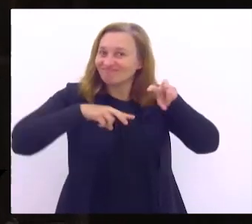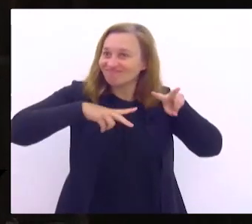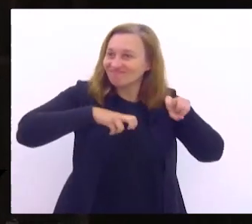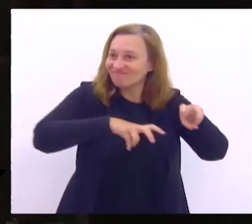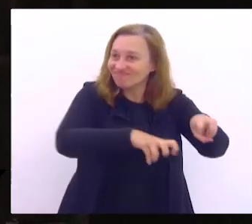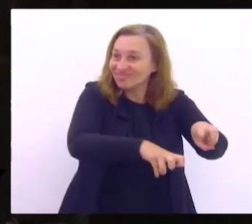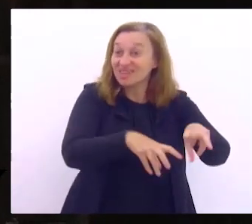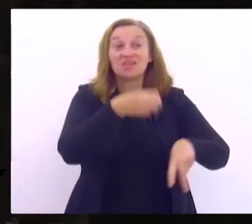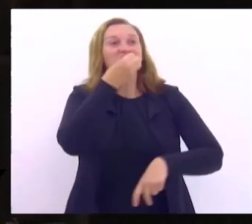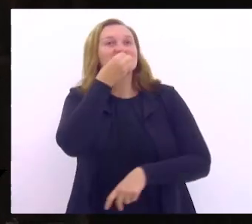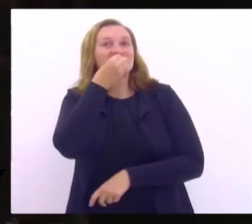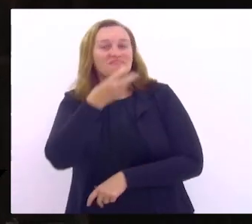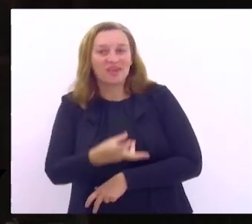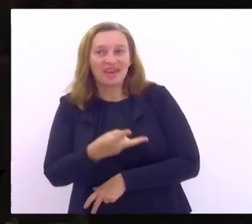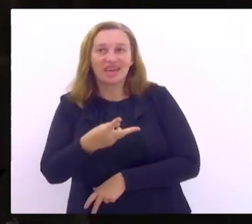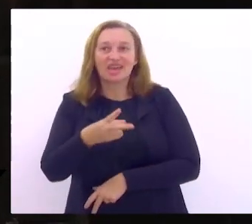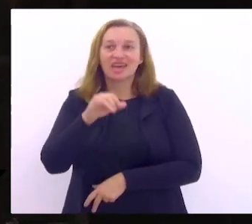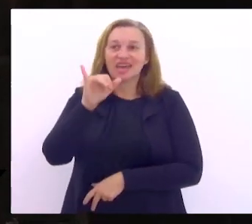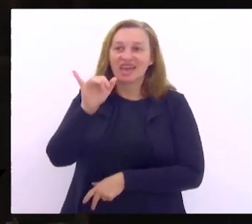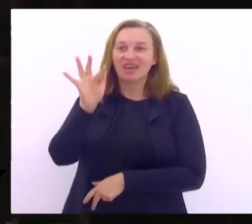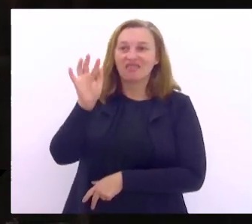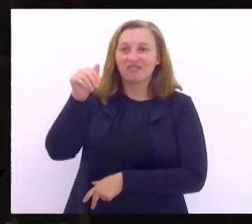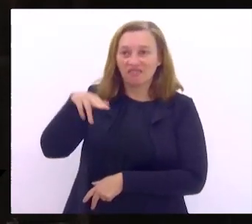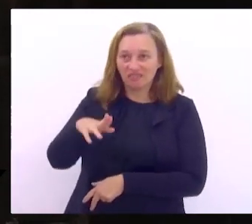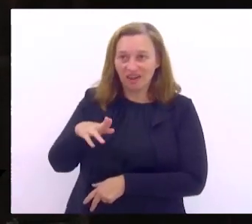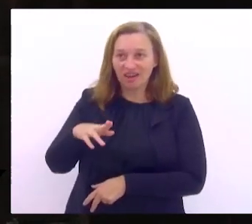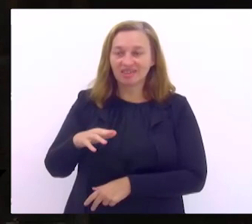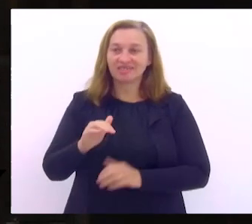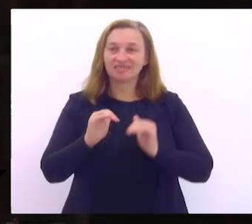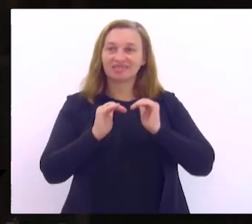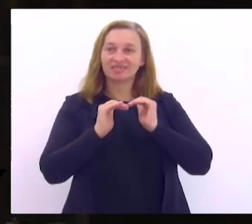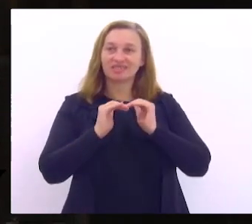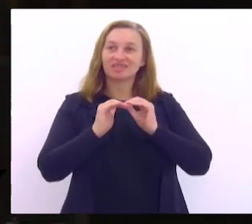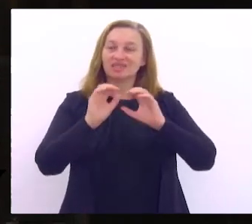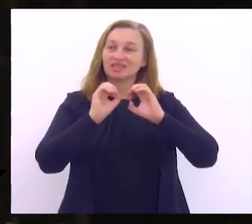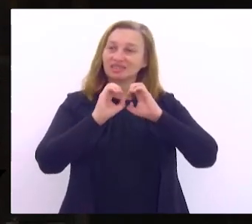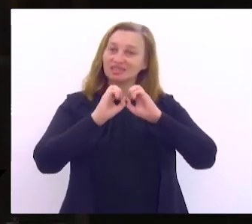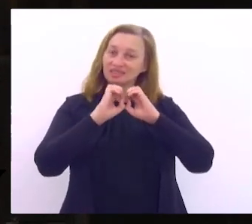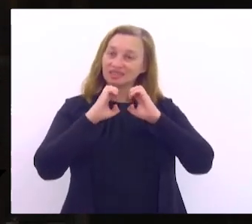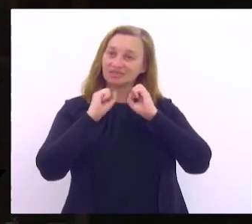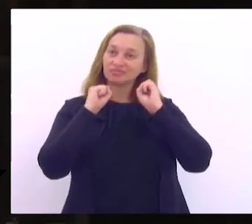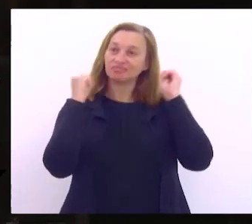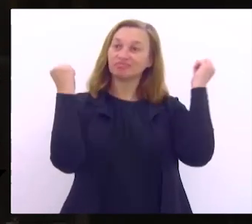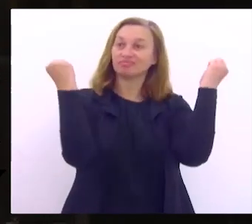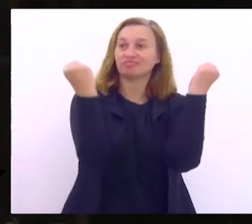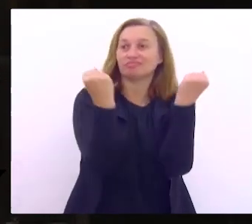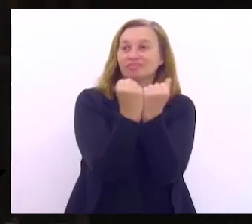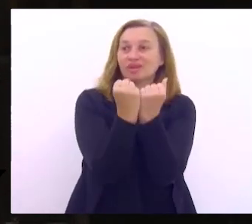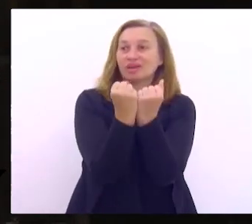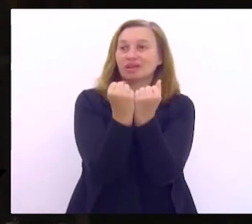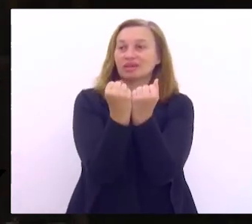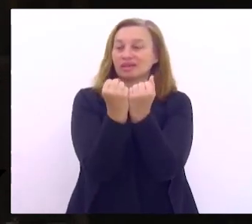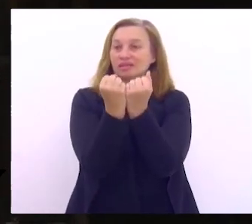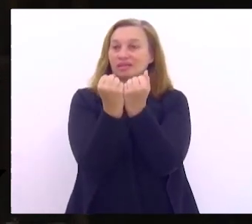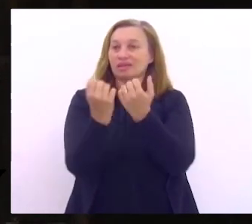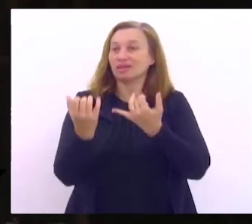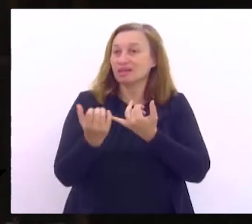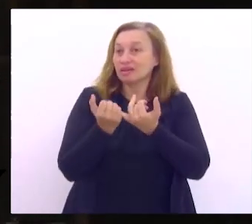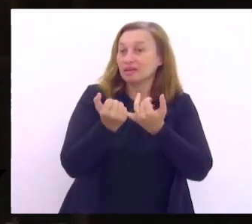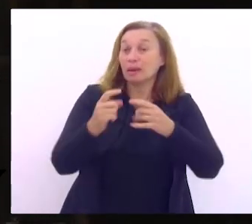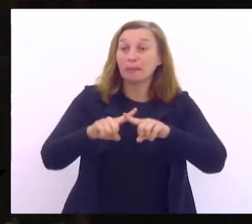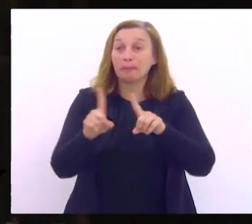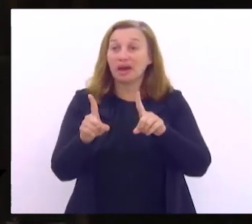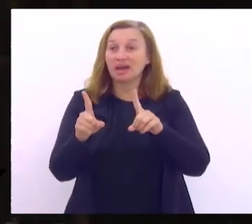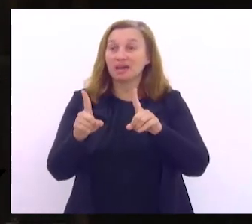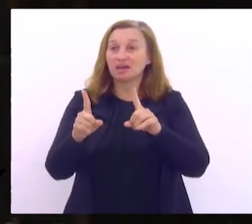Bem, o IFAM tombou o estádio do Maracanã, mas, infelizmente, não tombou os edifícios